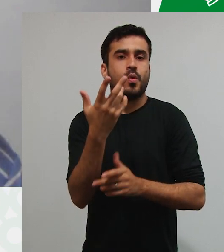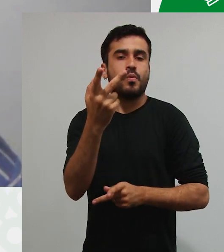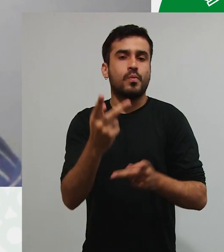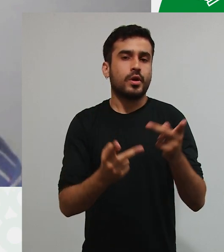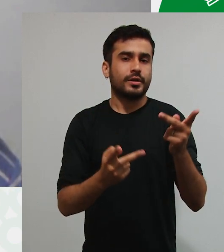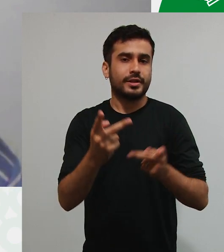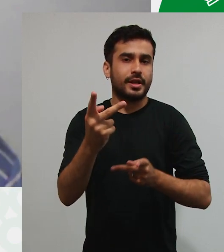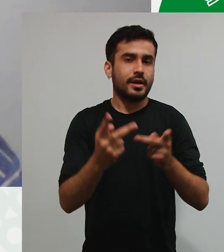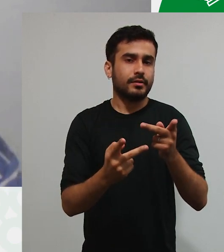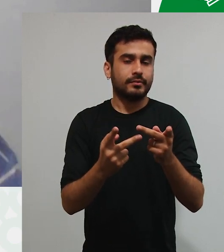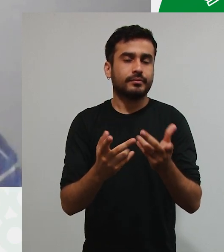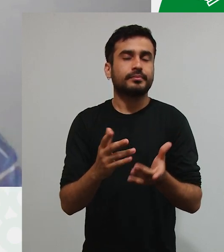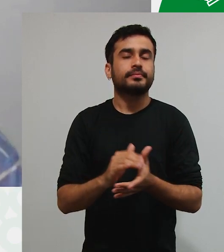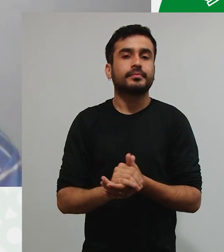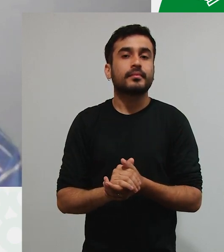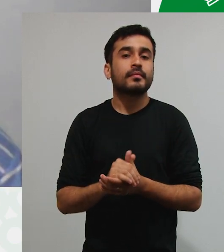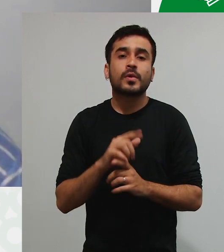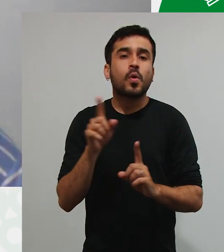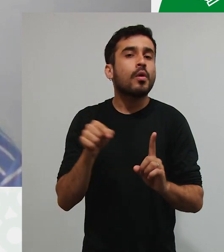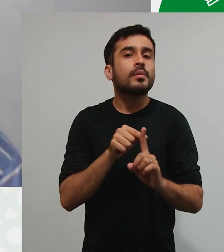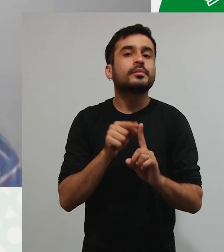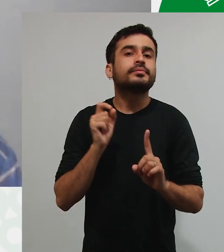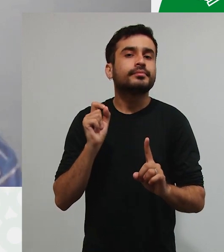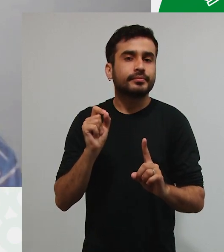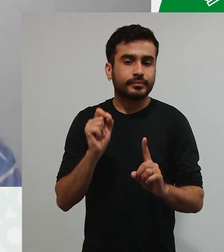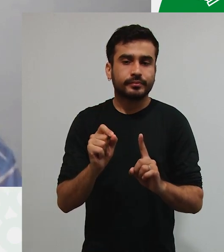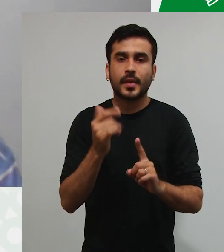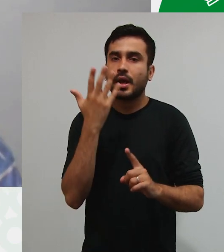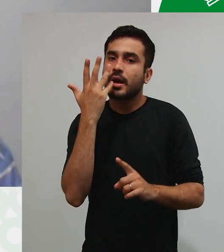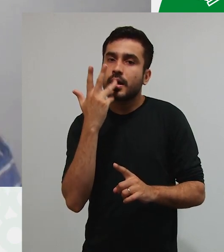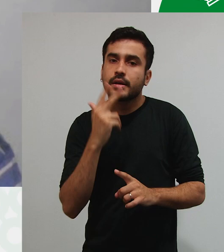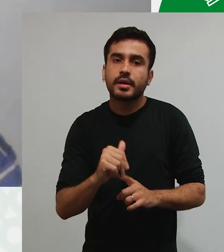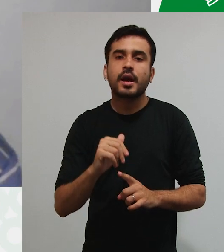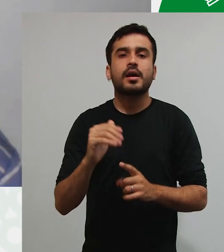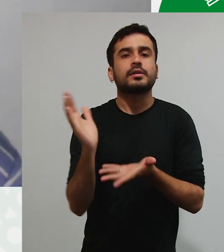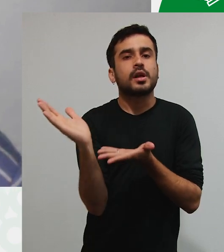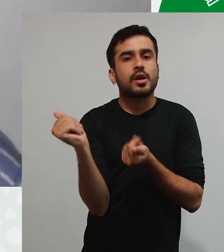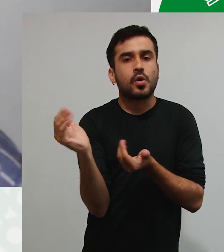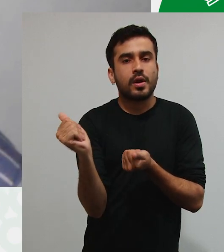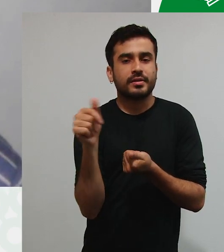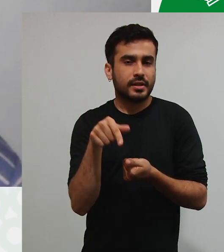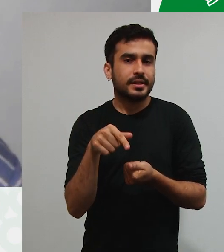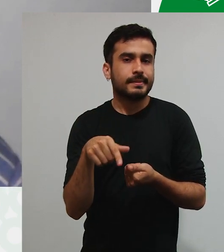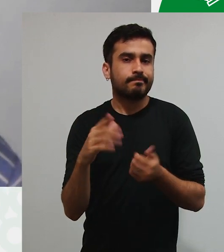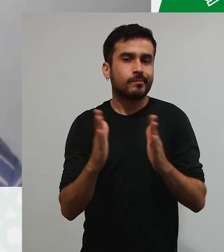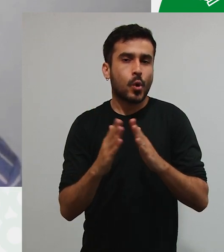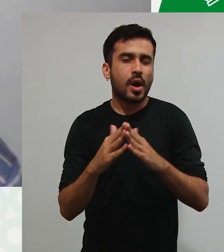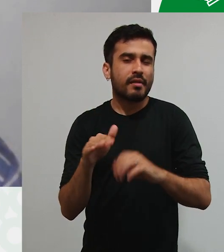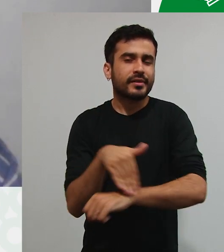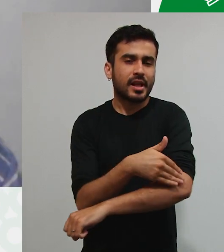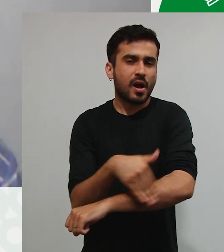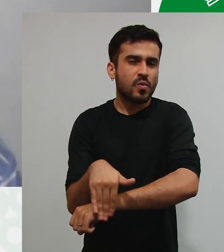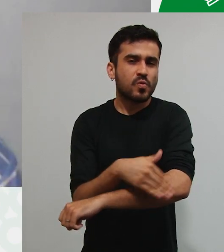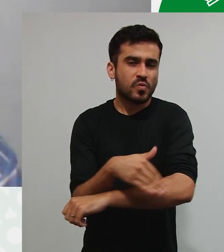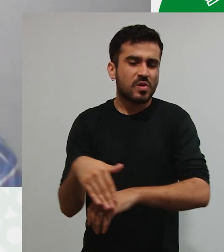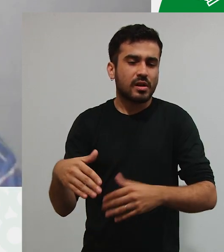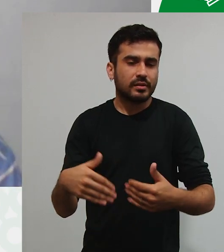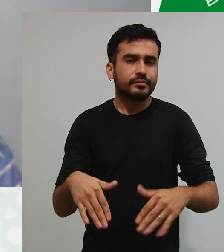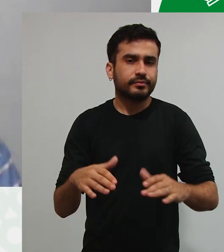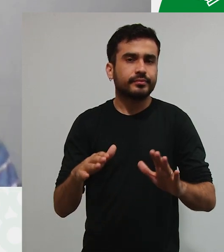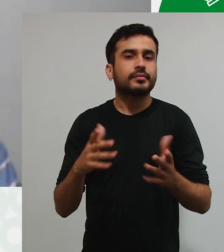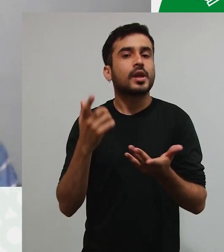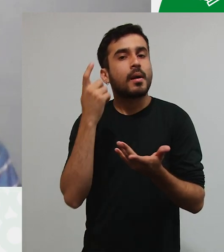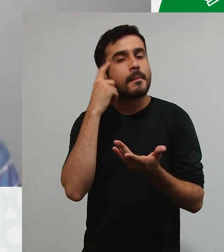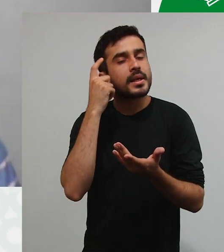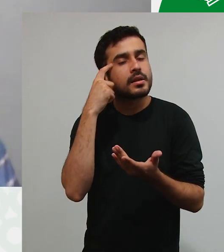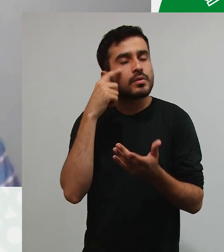a prefeitura estava inaugurando um projeto chamado Unidade de Educação de Rua, que tinha como objetivo atender crianças e adolescentes que estavam em